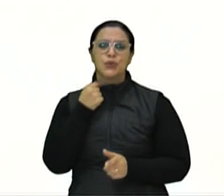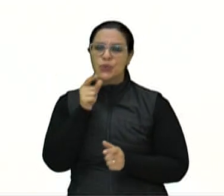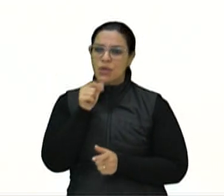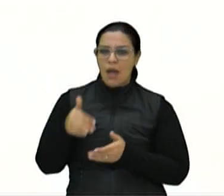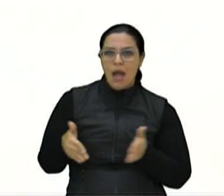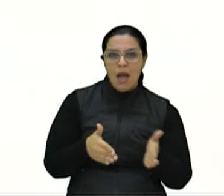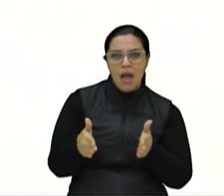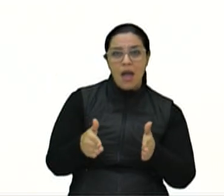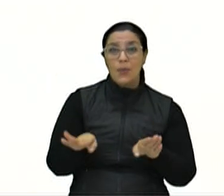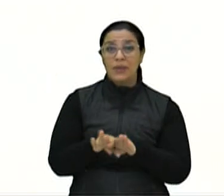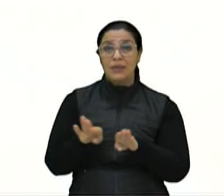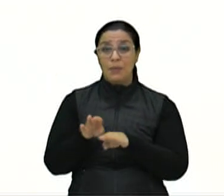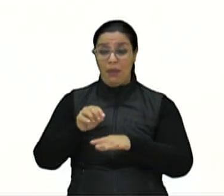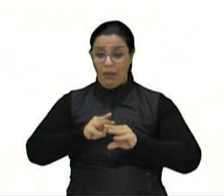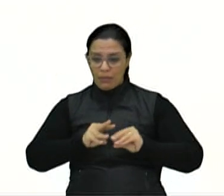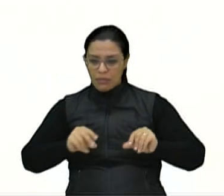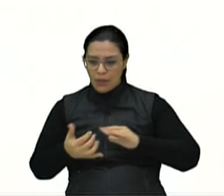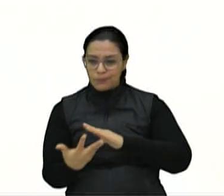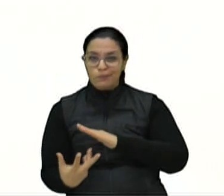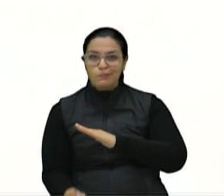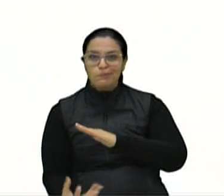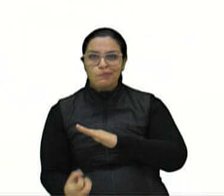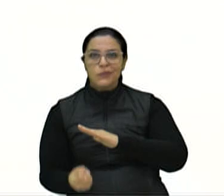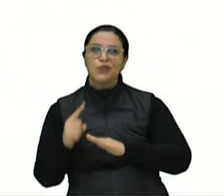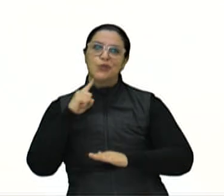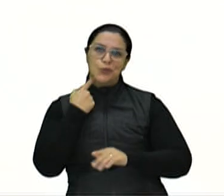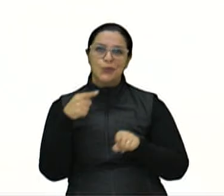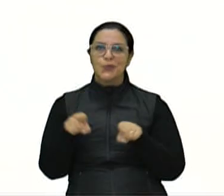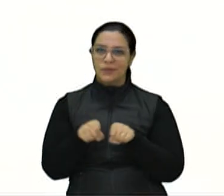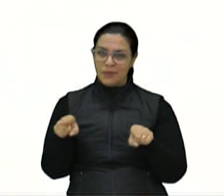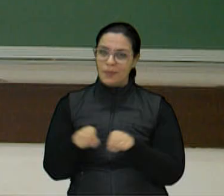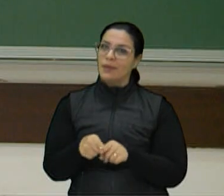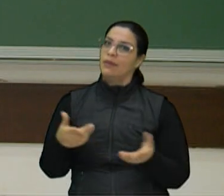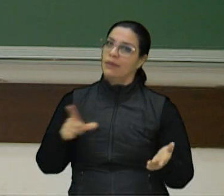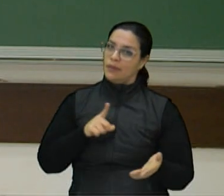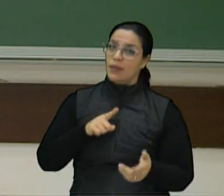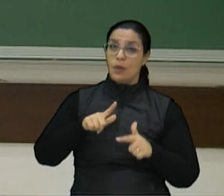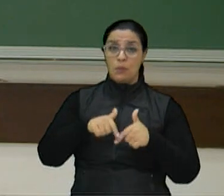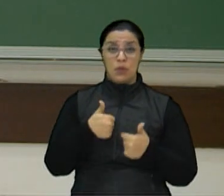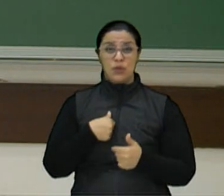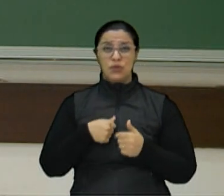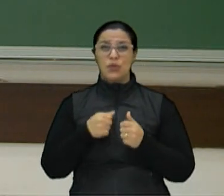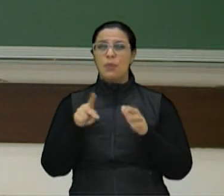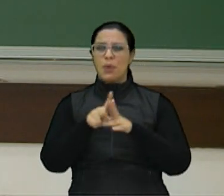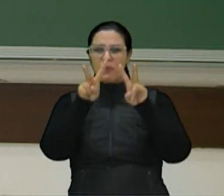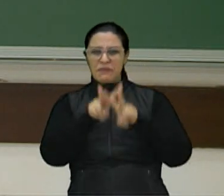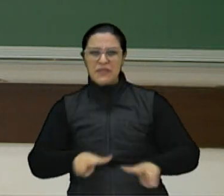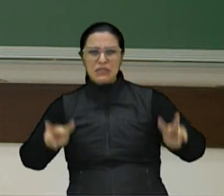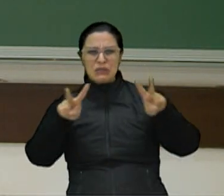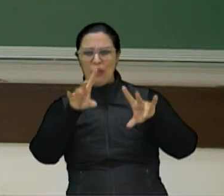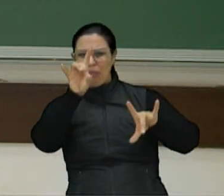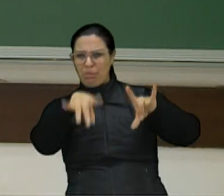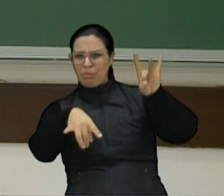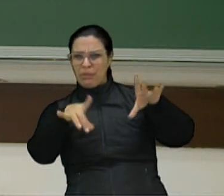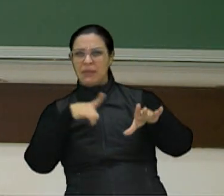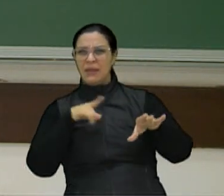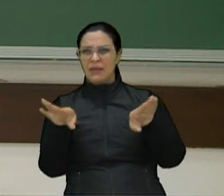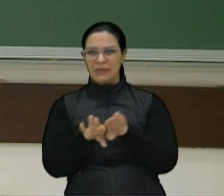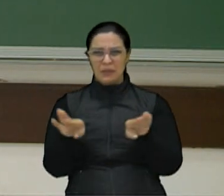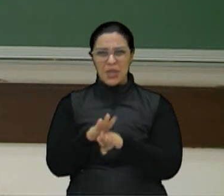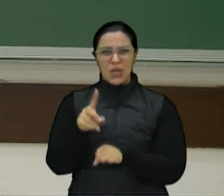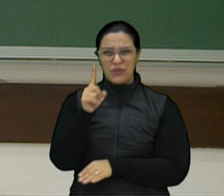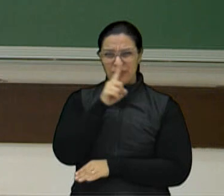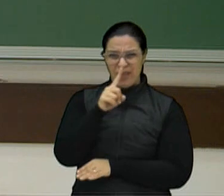contaminação do lençol freático, a contaminação da água. É uma poluição visual e também é um